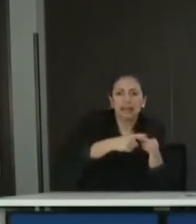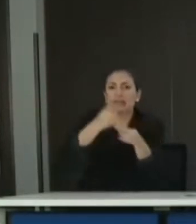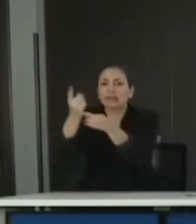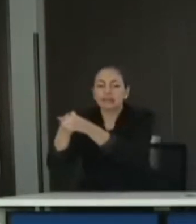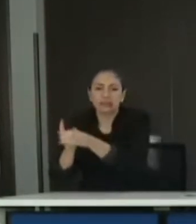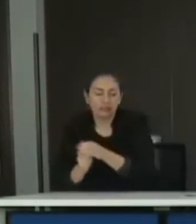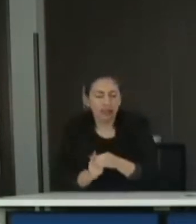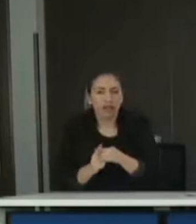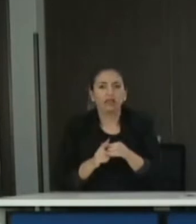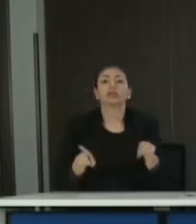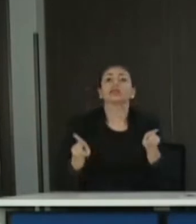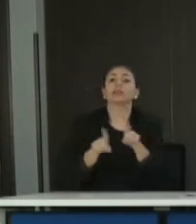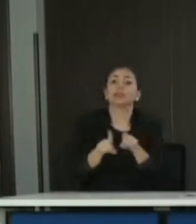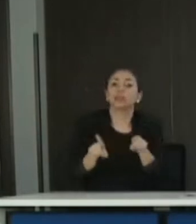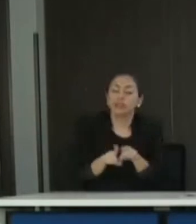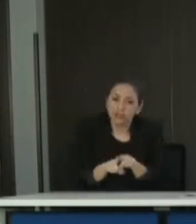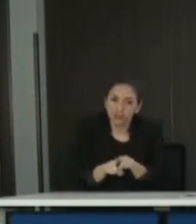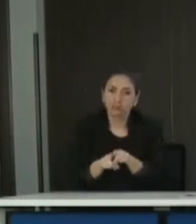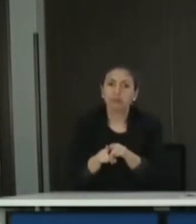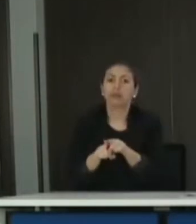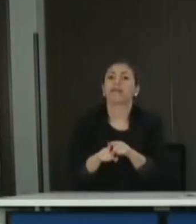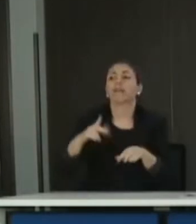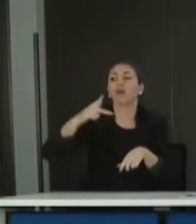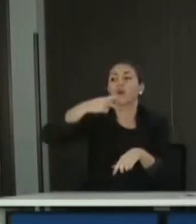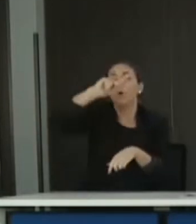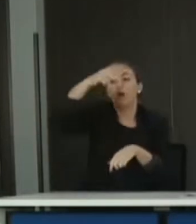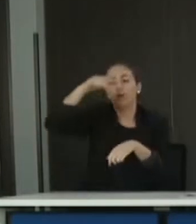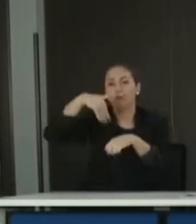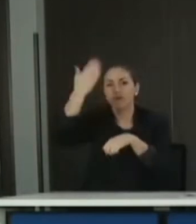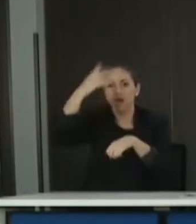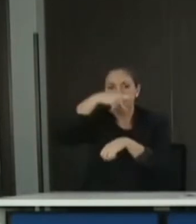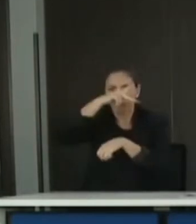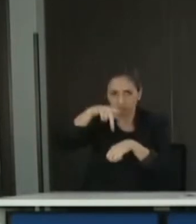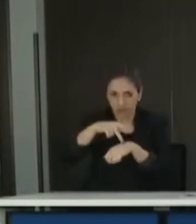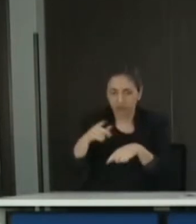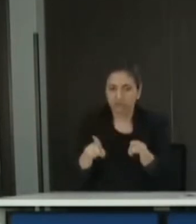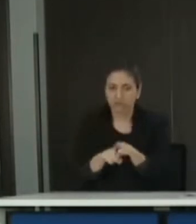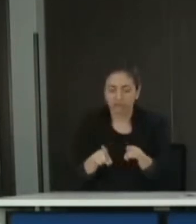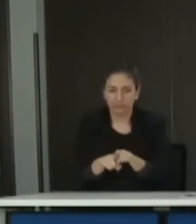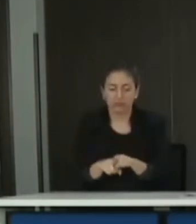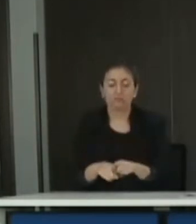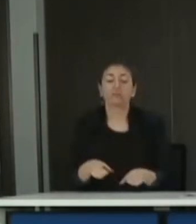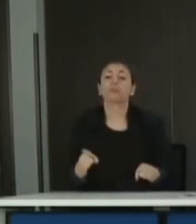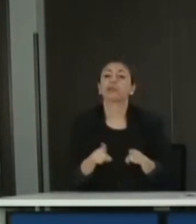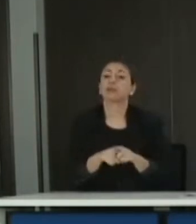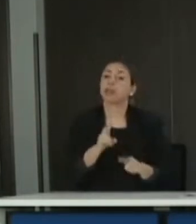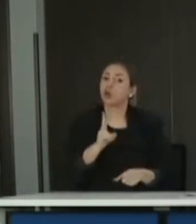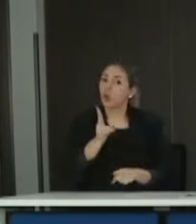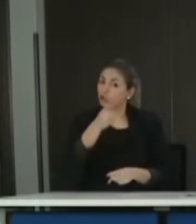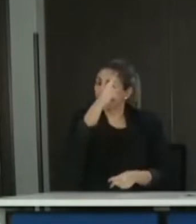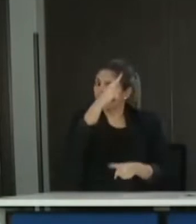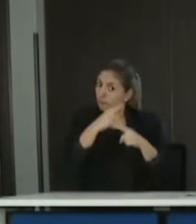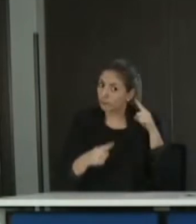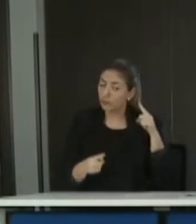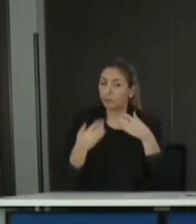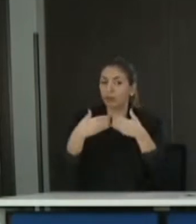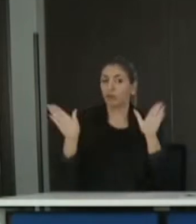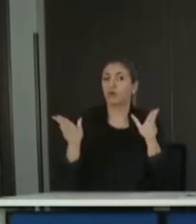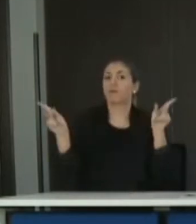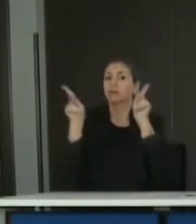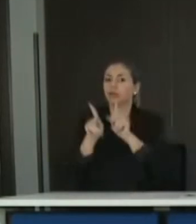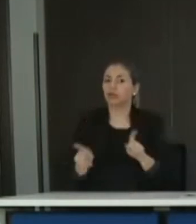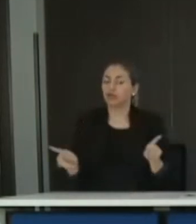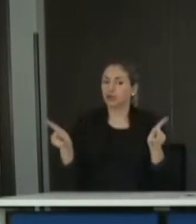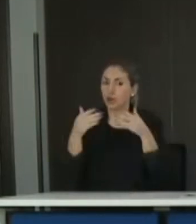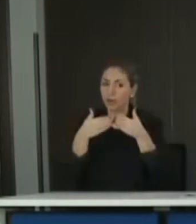coletivo internacional e também se mantém a proibição da abertura de shoppings shopping centers centros